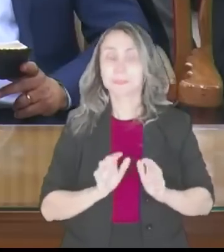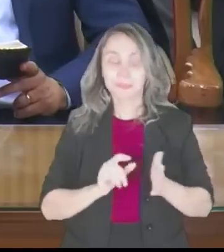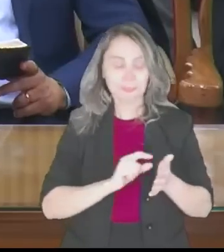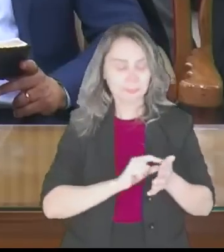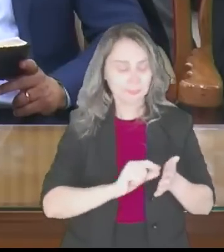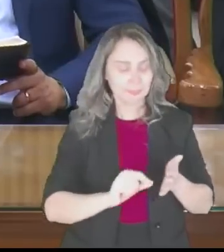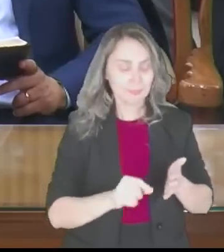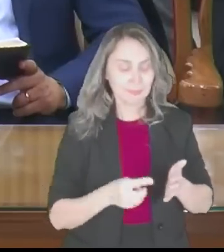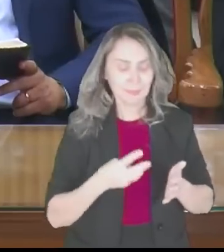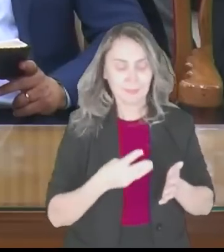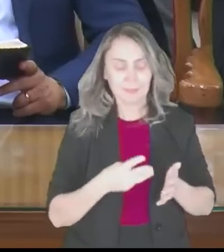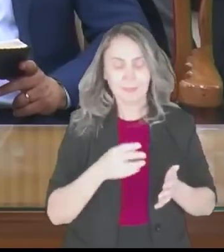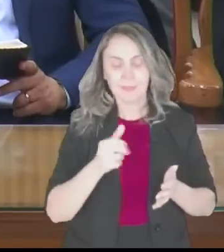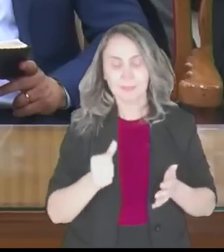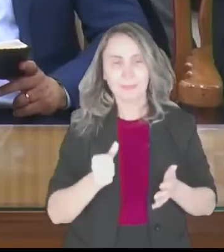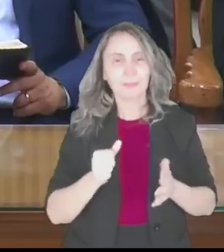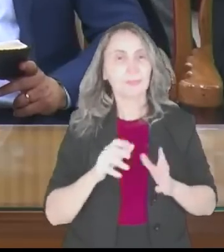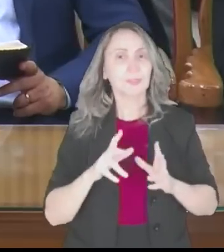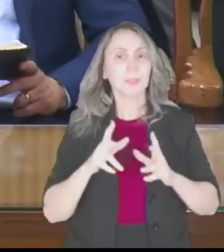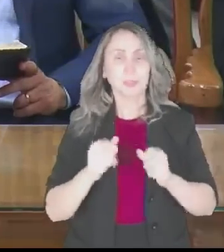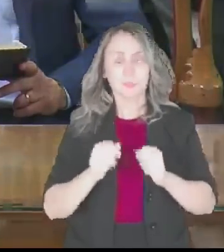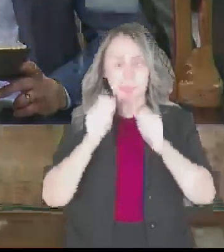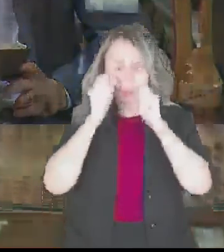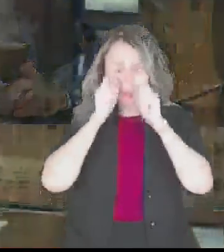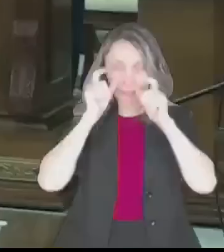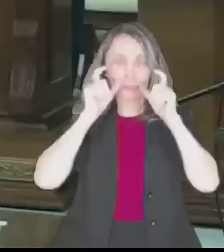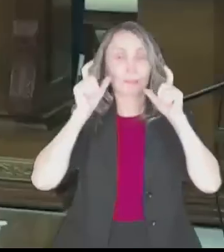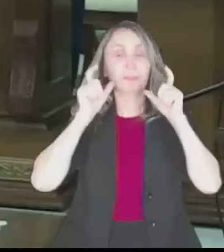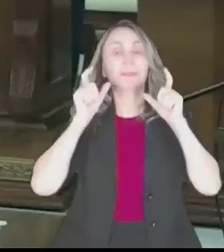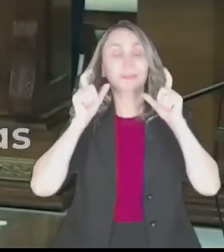eu queria que todo mundo arregalasse os olhos.